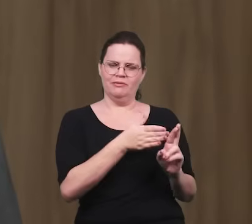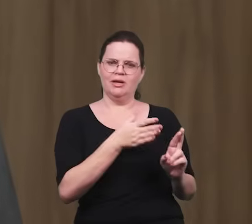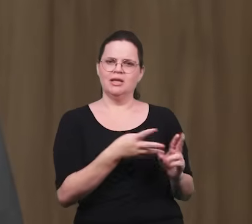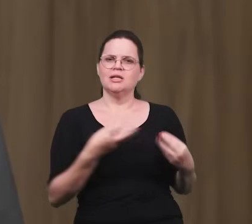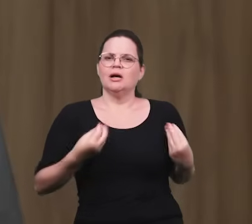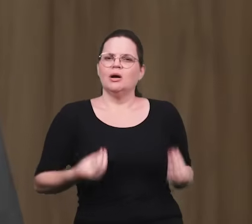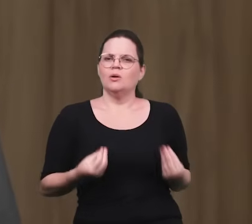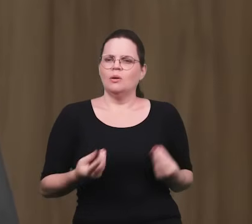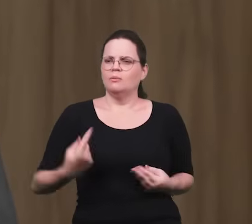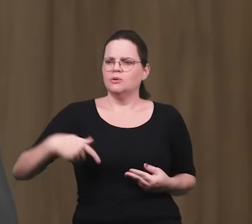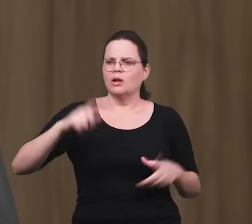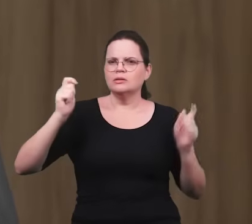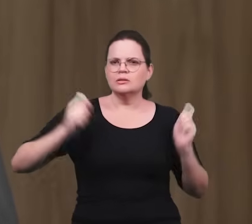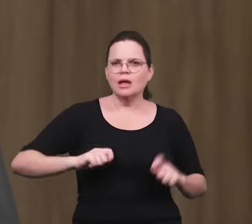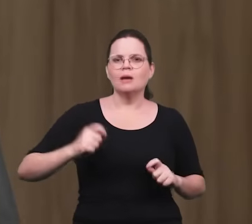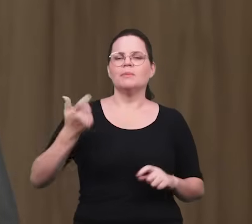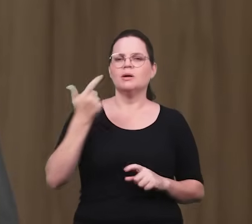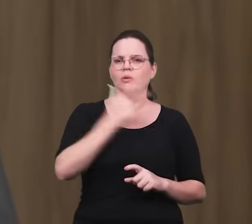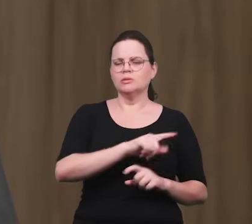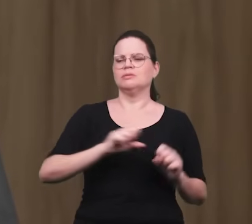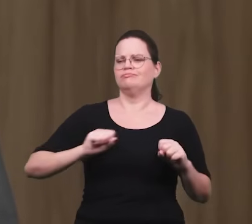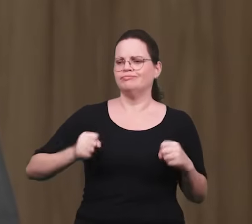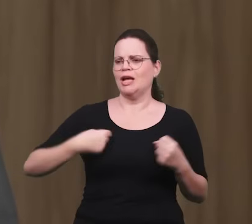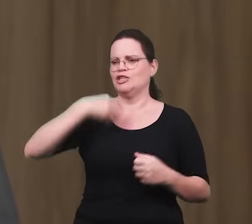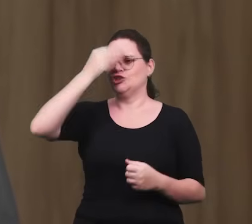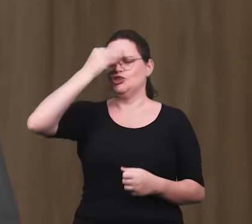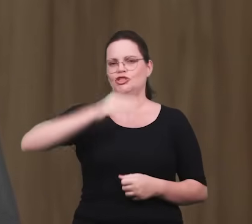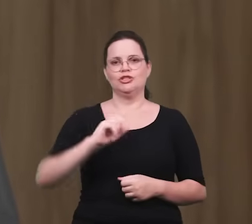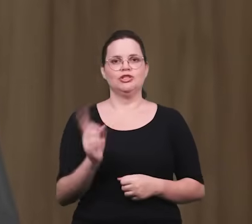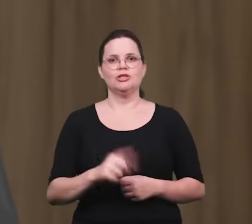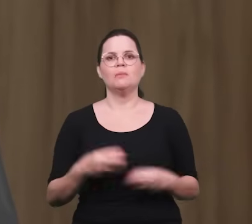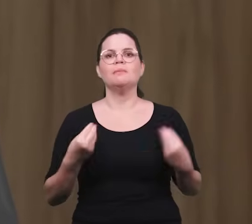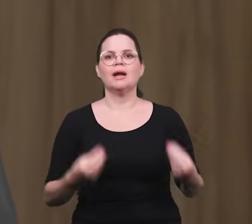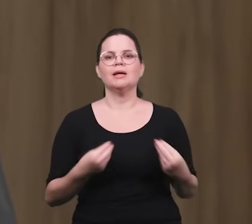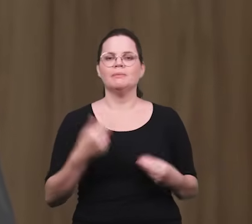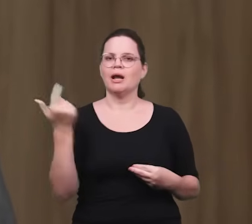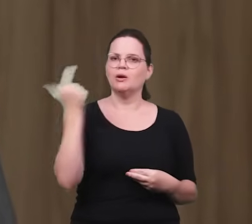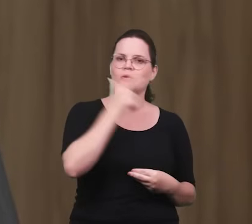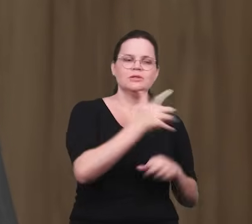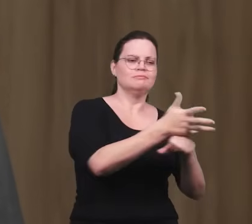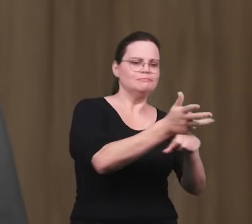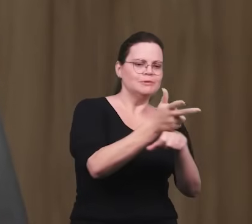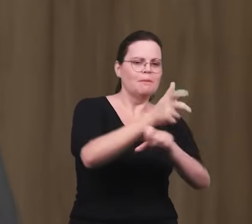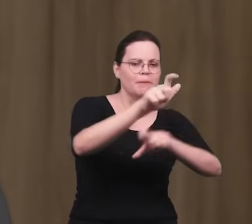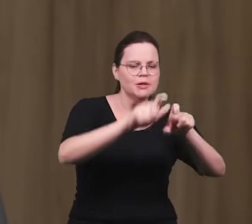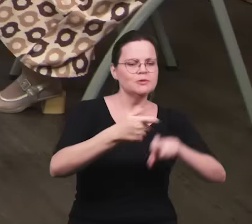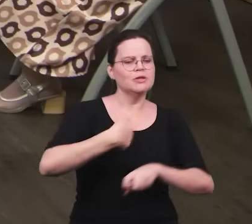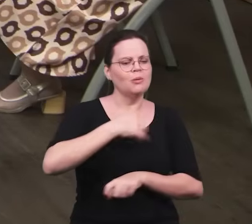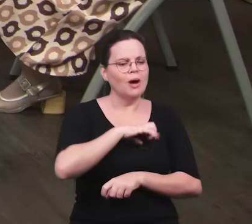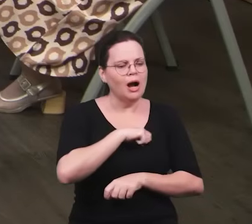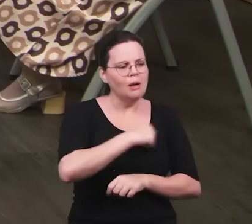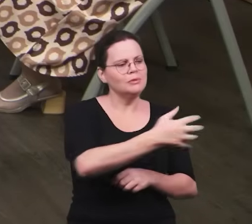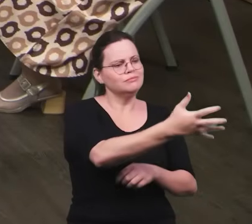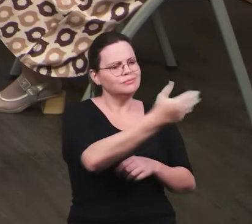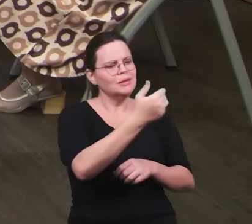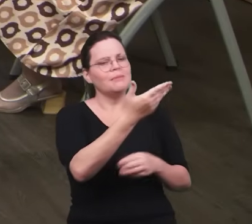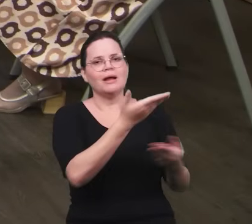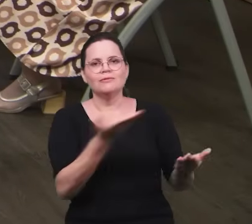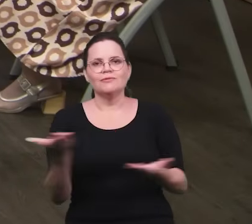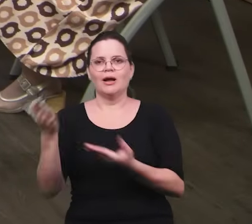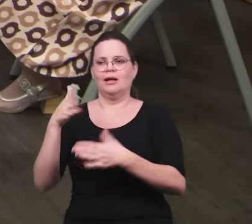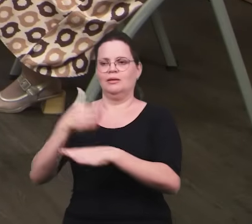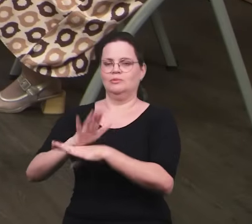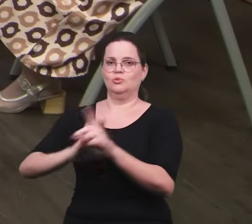não desistir, em enfrentar as adversidades para levar nossos entes queridos a Cristo. Essa passagem bíblica é